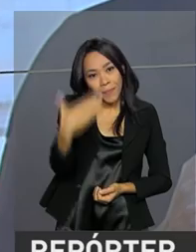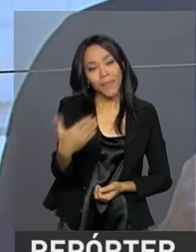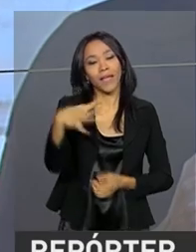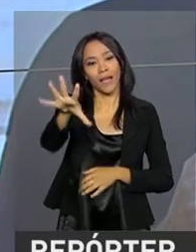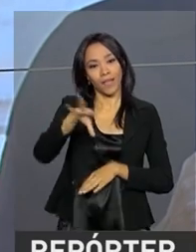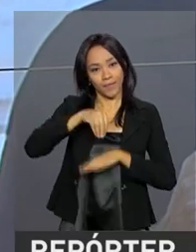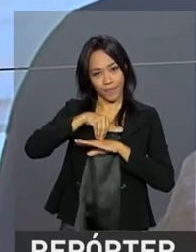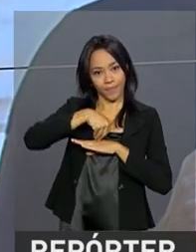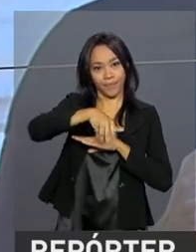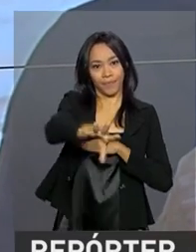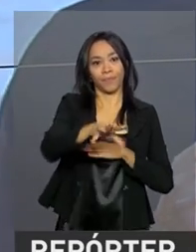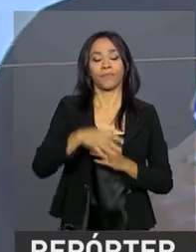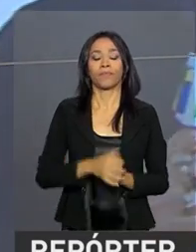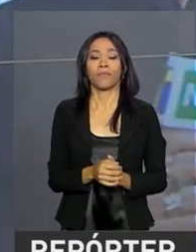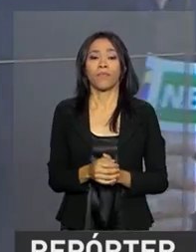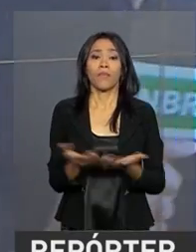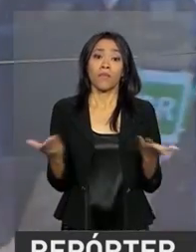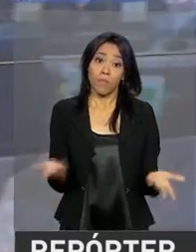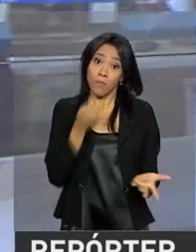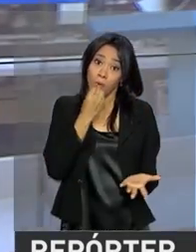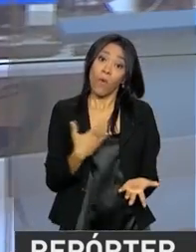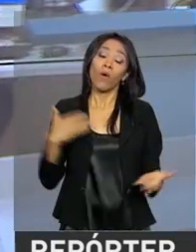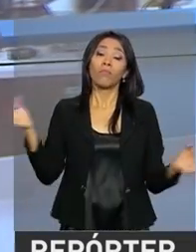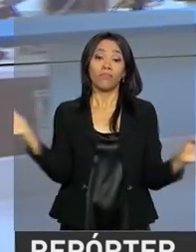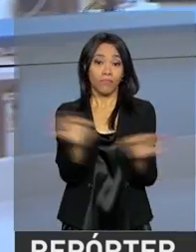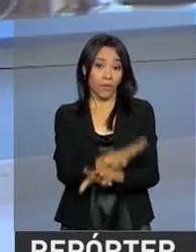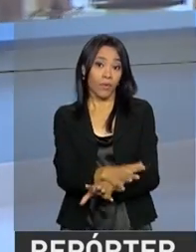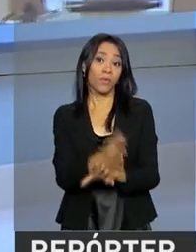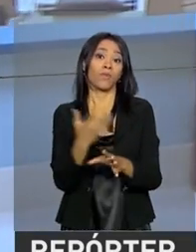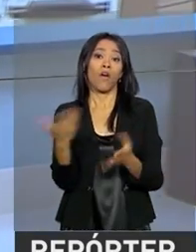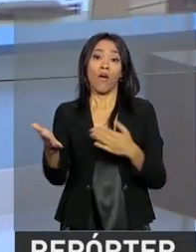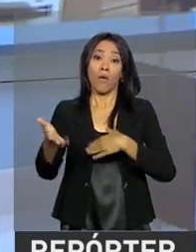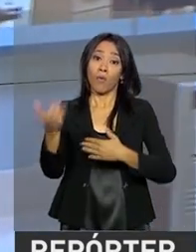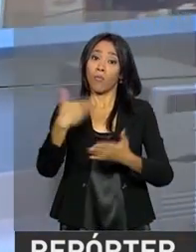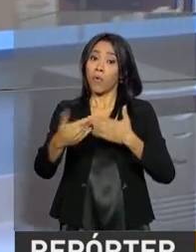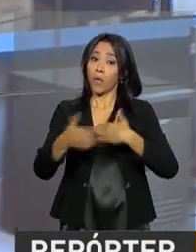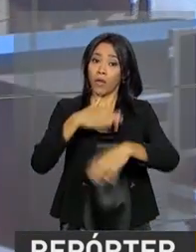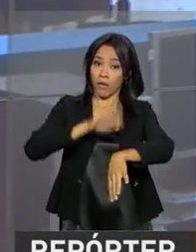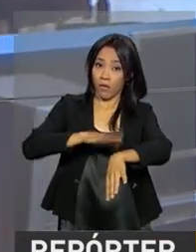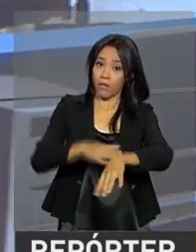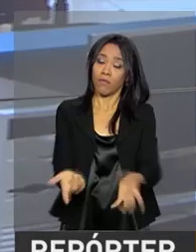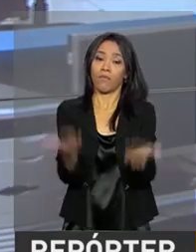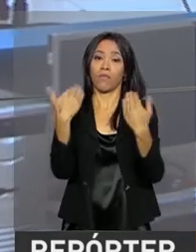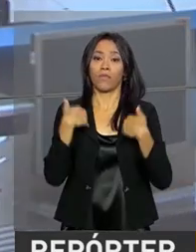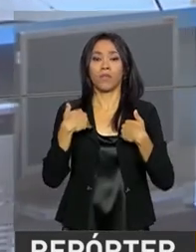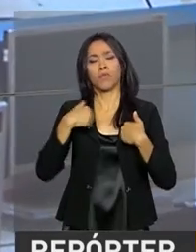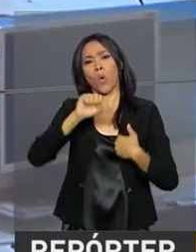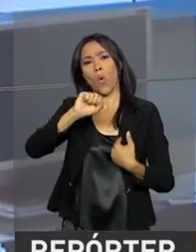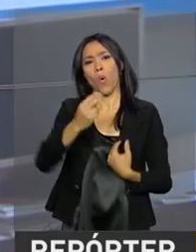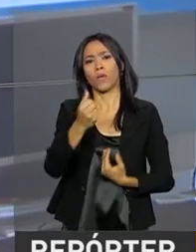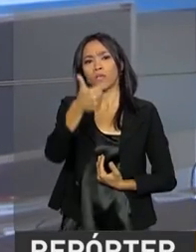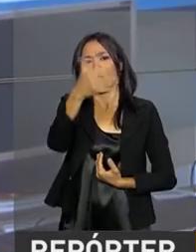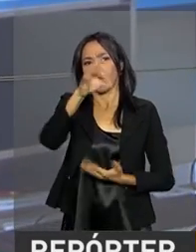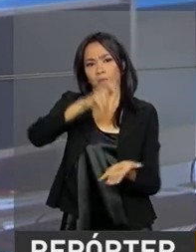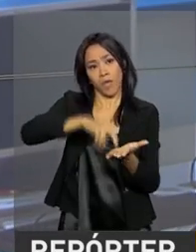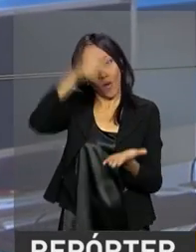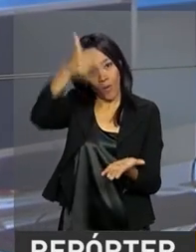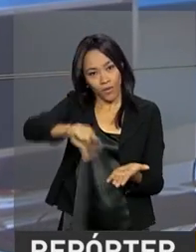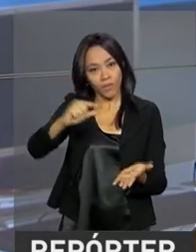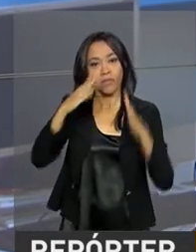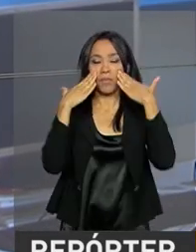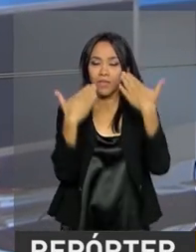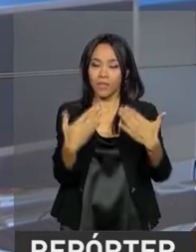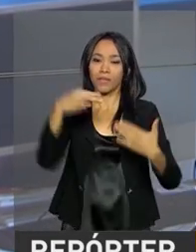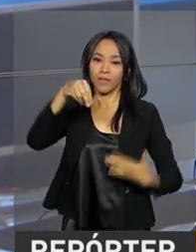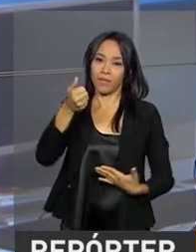suas informações ao vivo, Mara. Bom, e nós ficamos por aqui, voltamos a qualquer momento com outras informações ou às 10 da manhã, na próxima edição